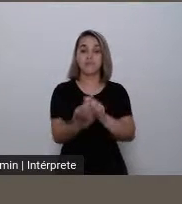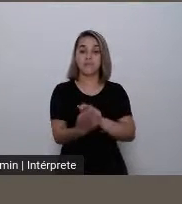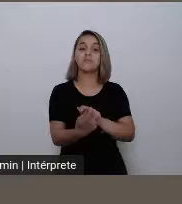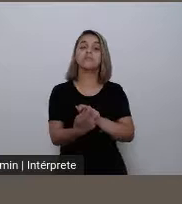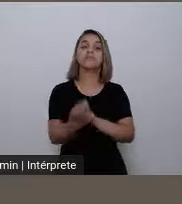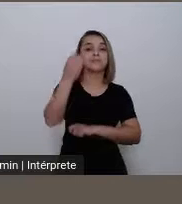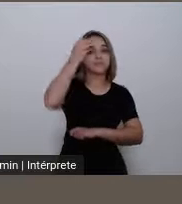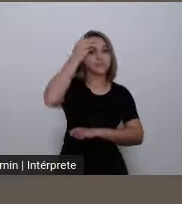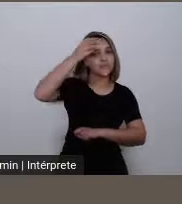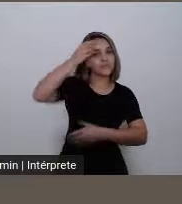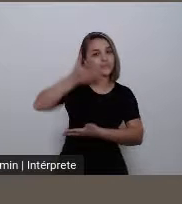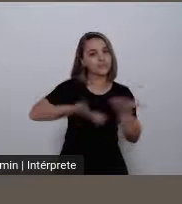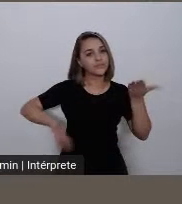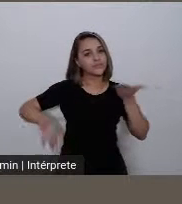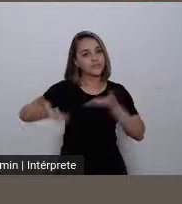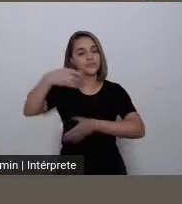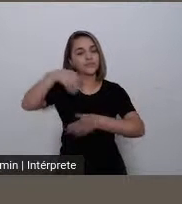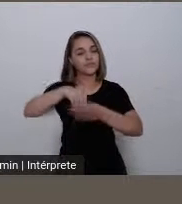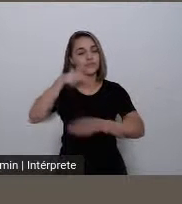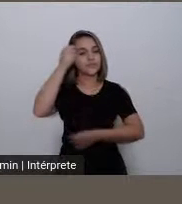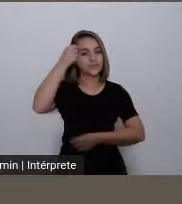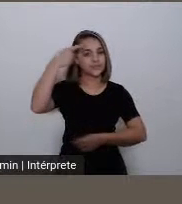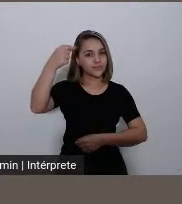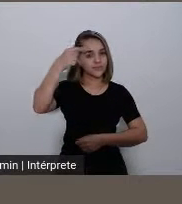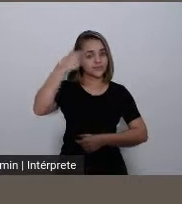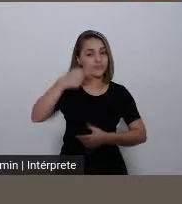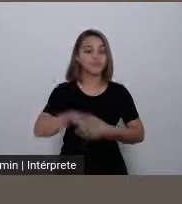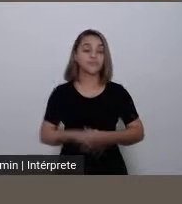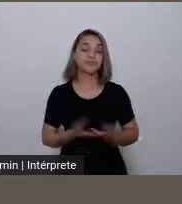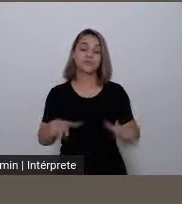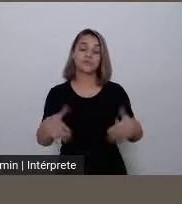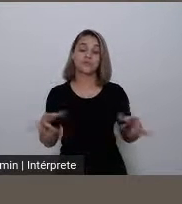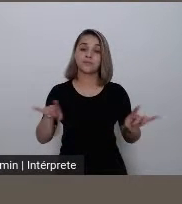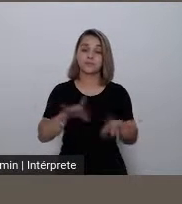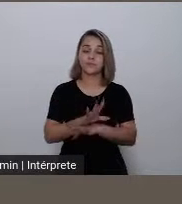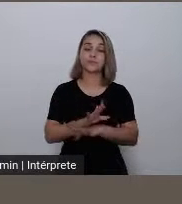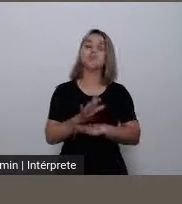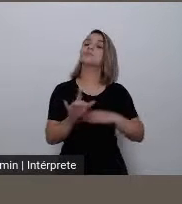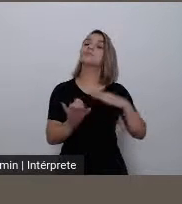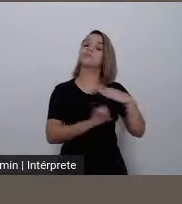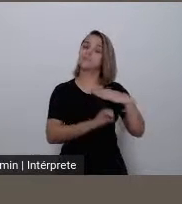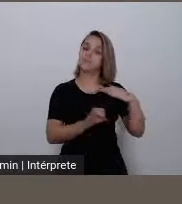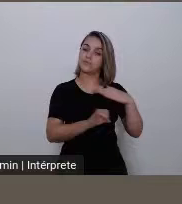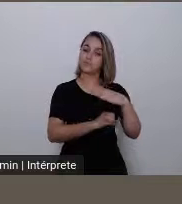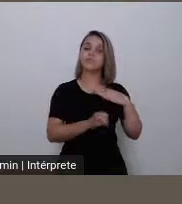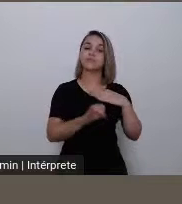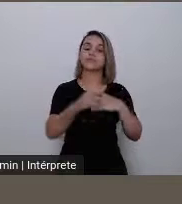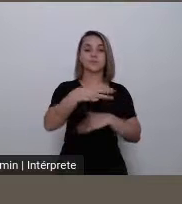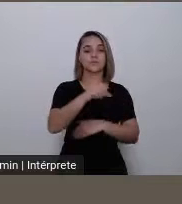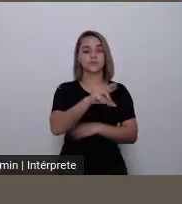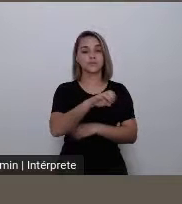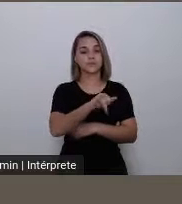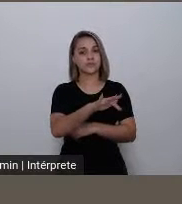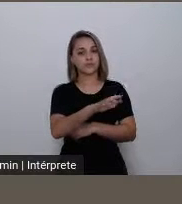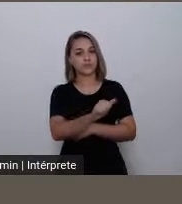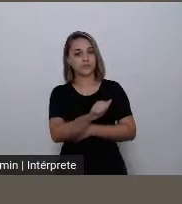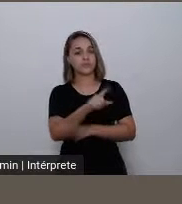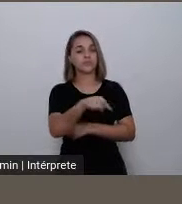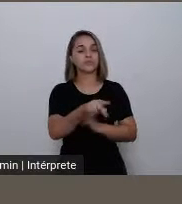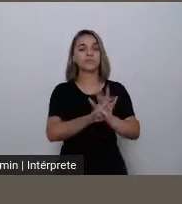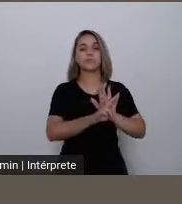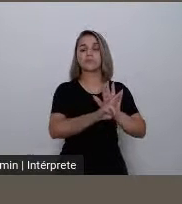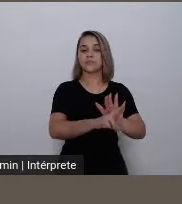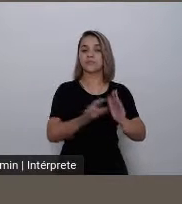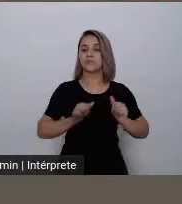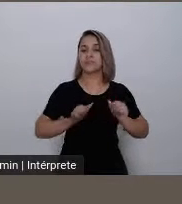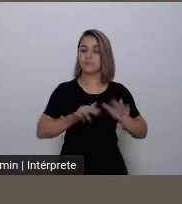dentro da universidade. Por fim, o Instituto Moreira Salles, como representante de ações privadas que se desenvolveram,